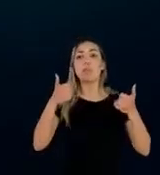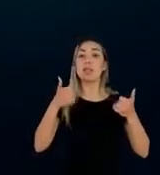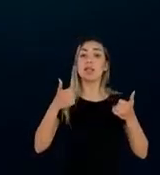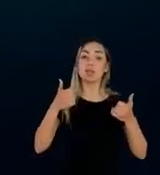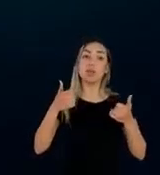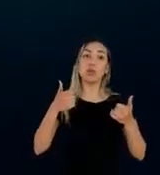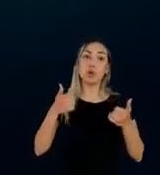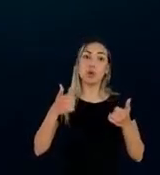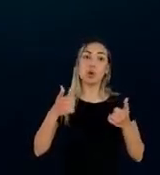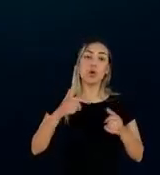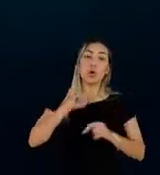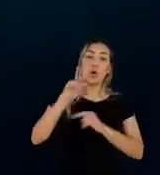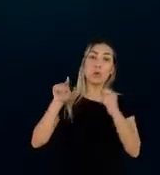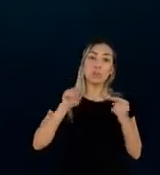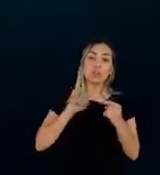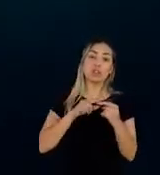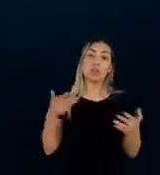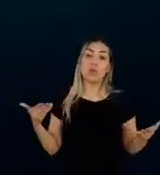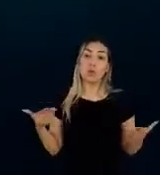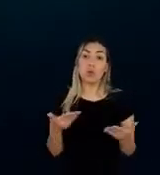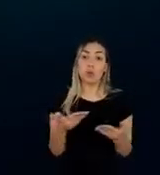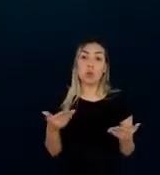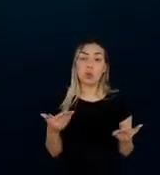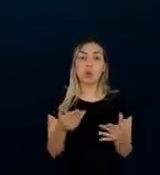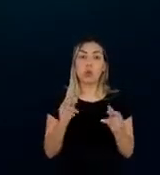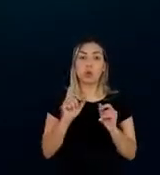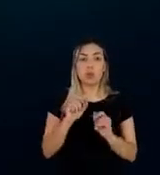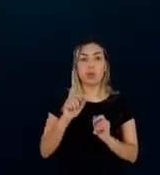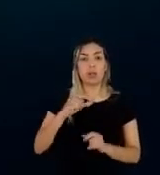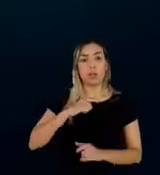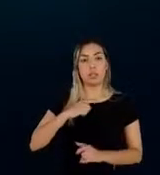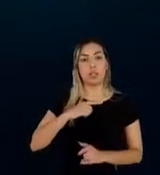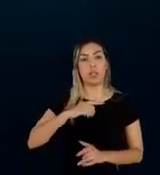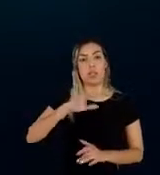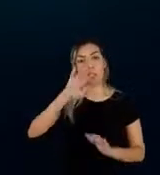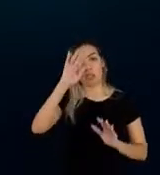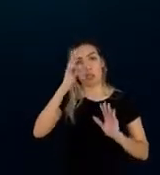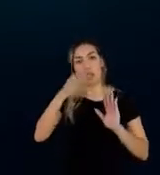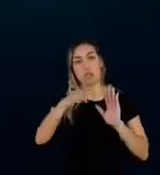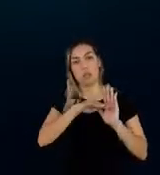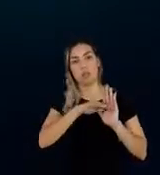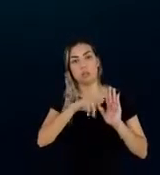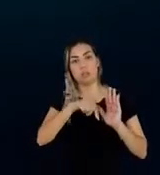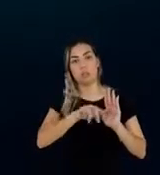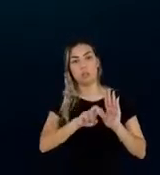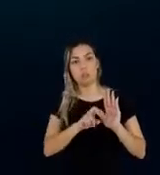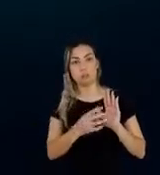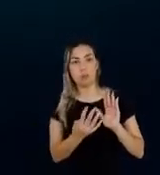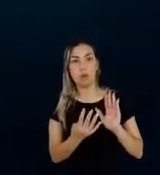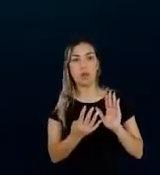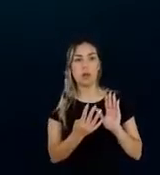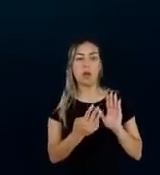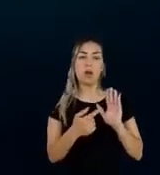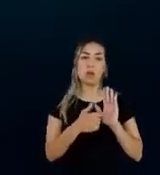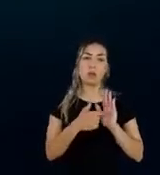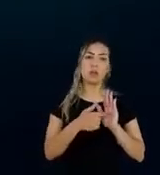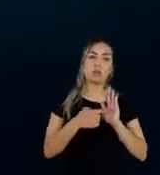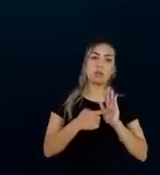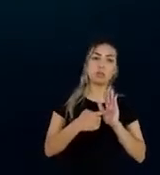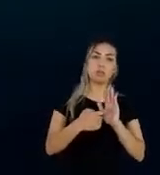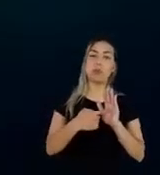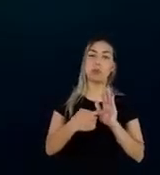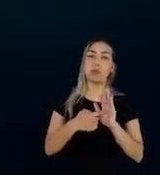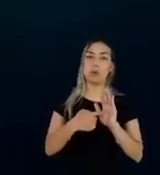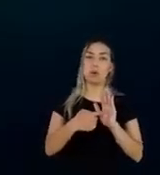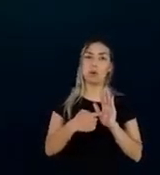em função, hoje, da resolução 754 do PROPID, que ele se mostra, então,